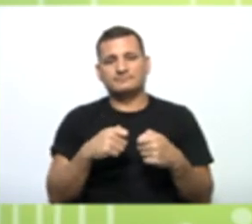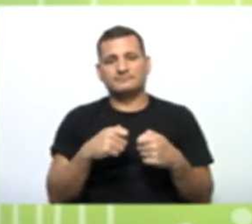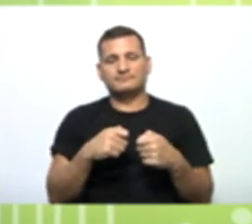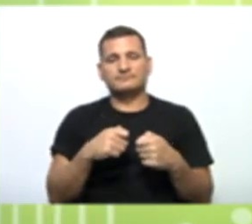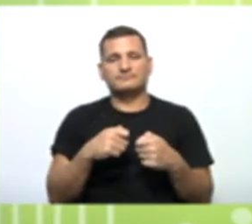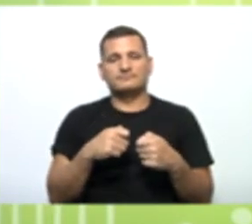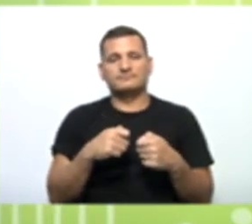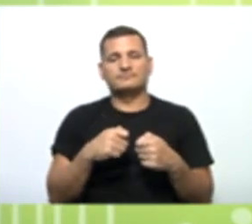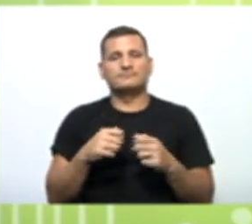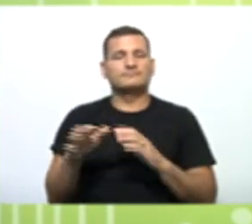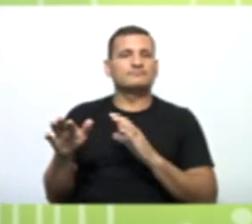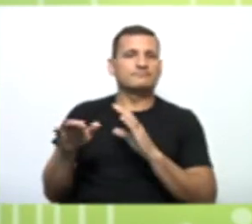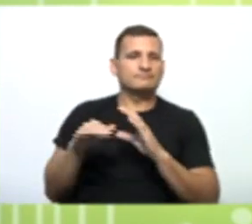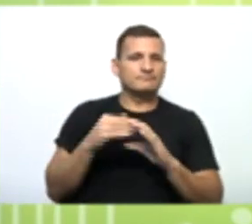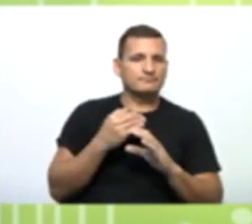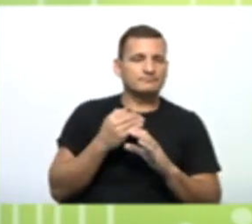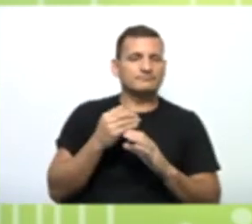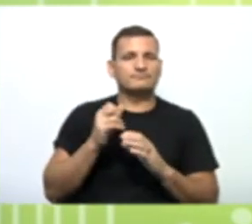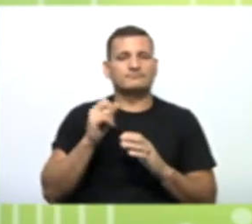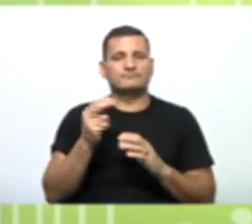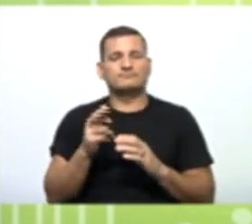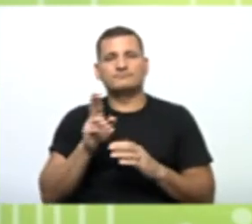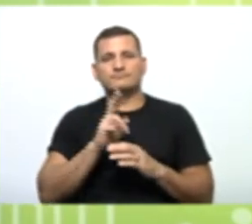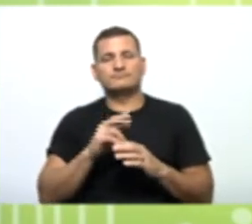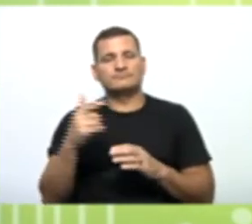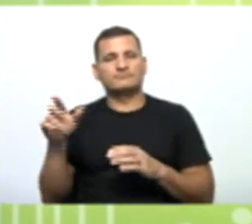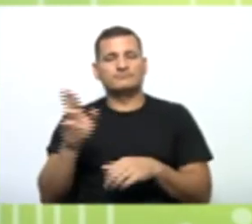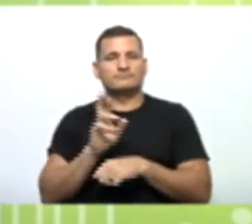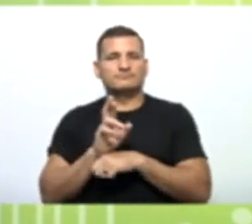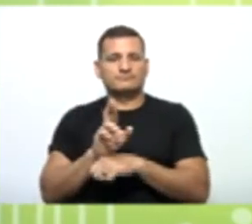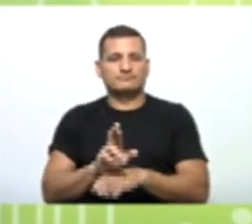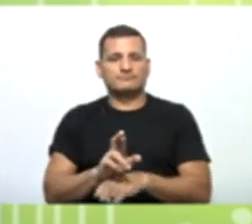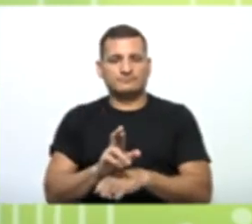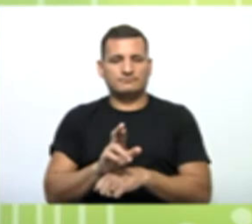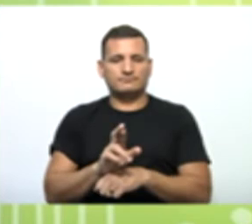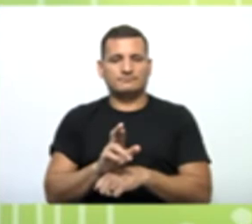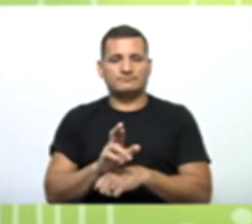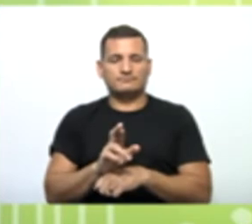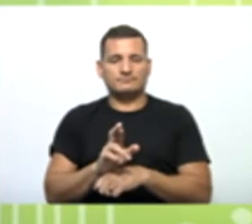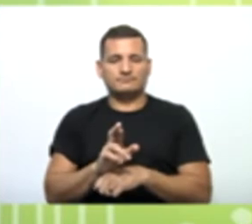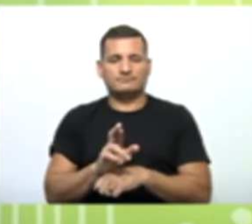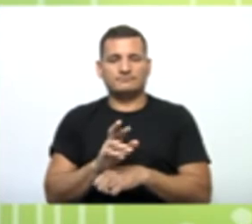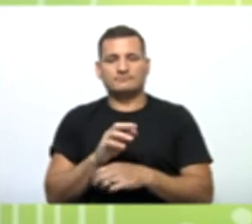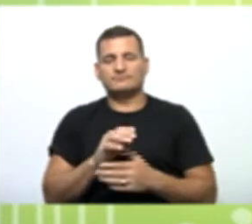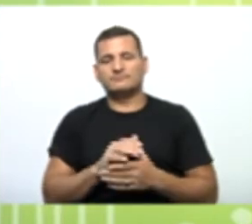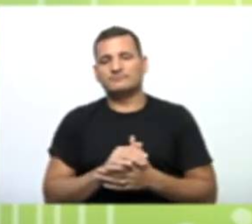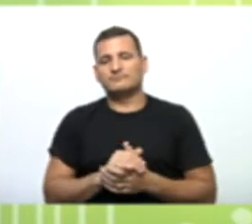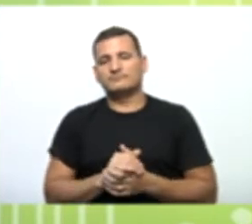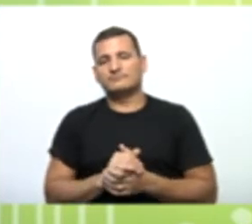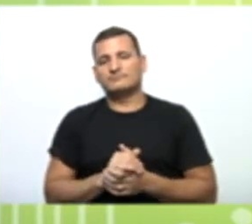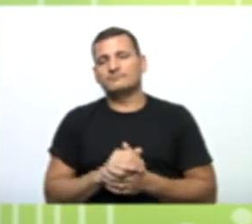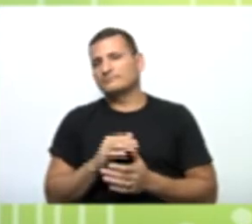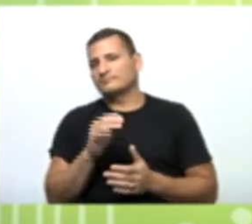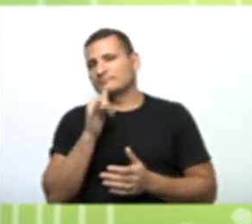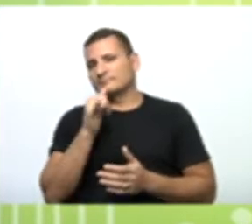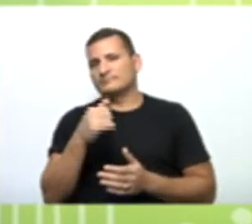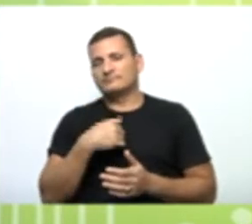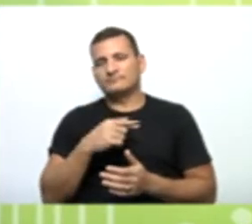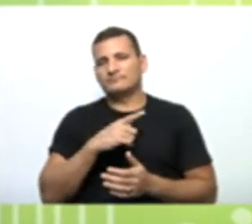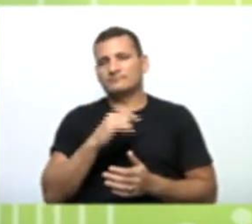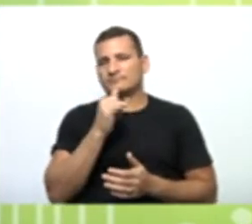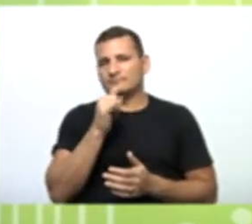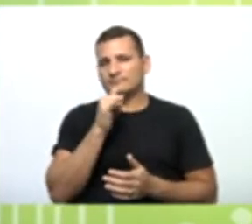ter que receber e-mail, ou ter que utilizar outros recursos, sendo que eu tenho, por exemplo, a tecnologia